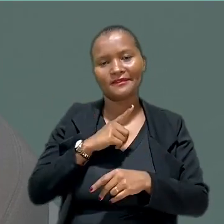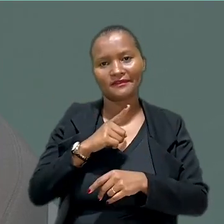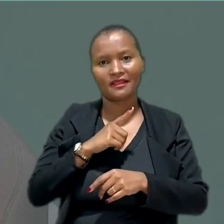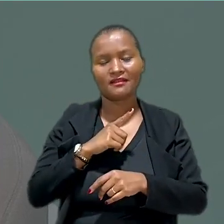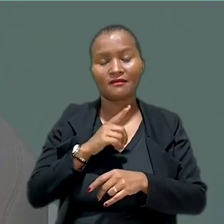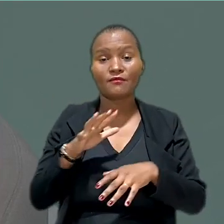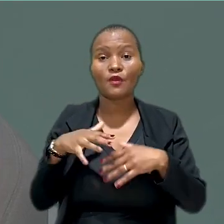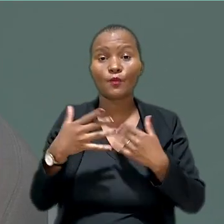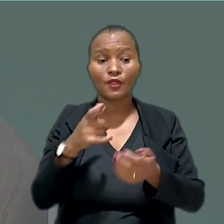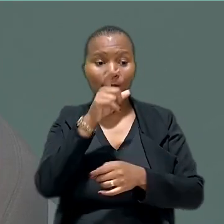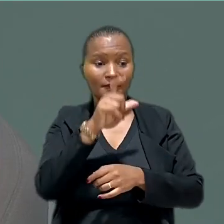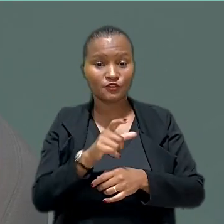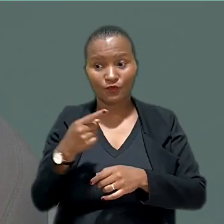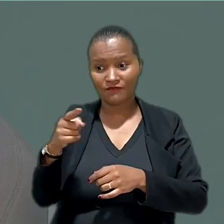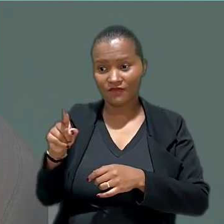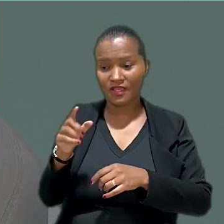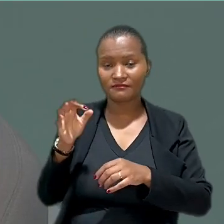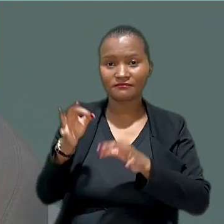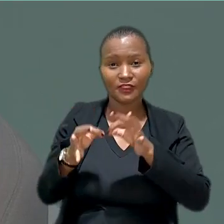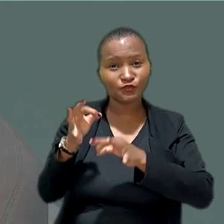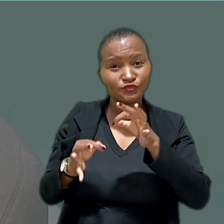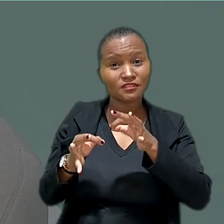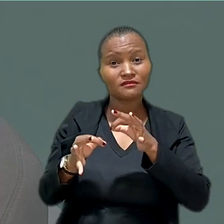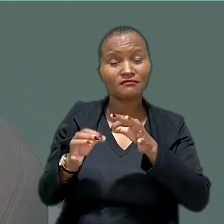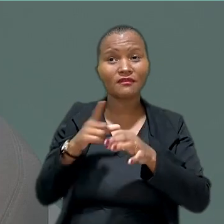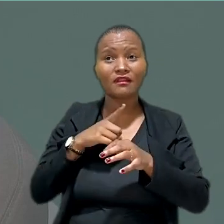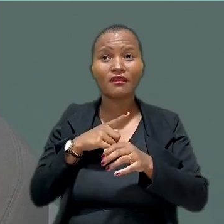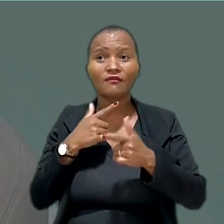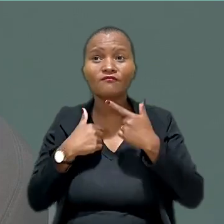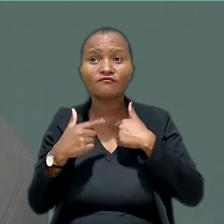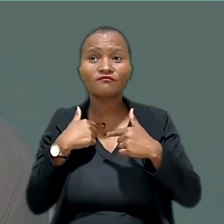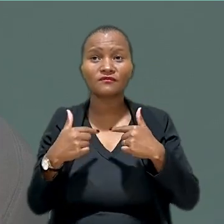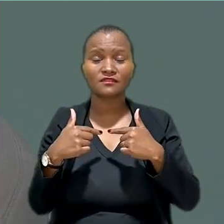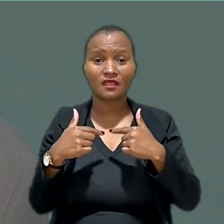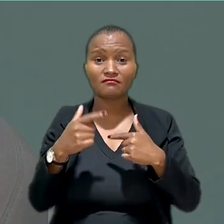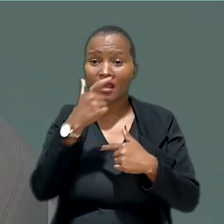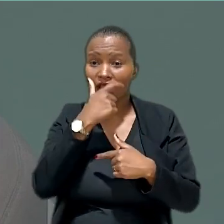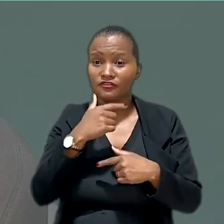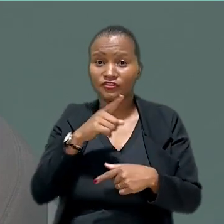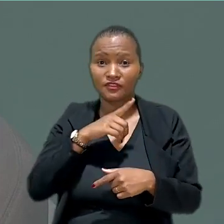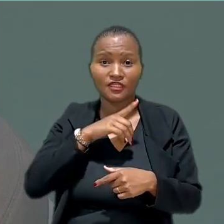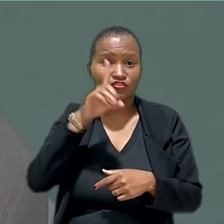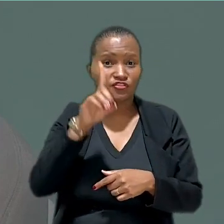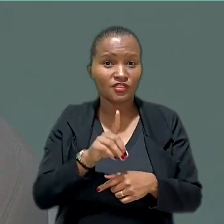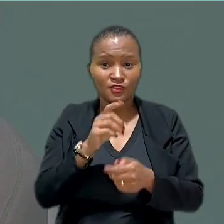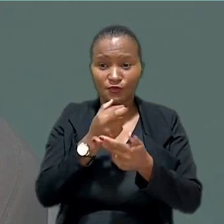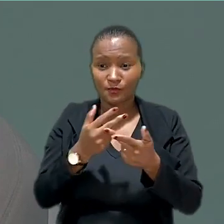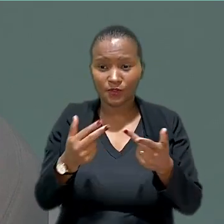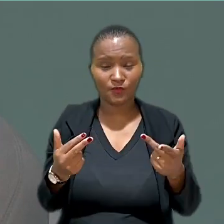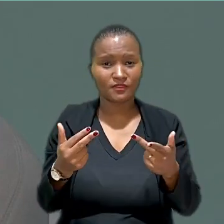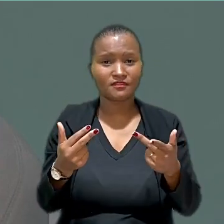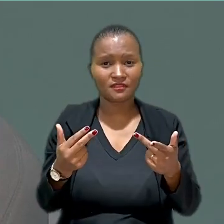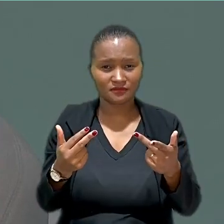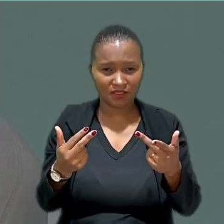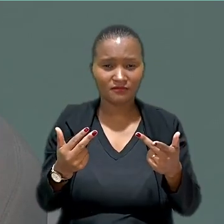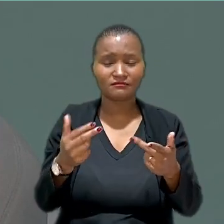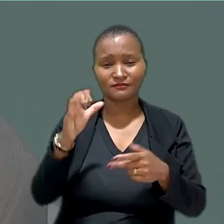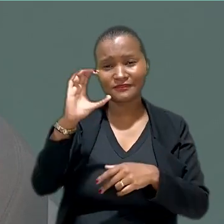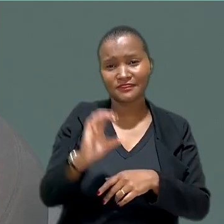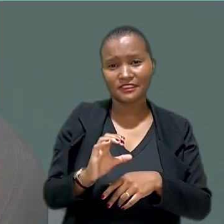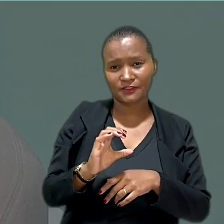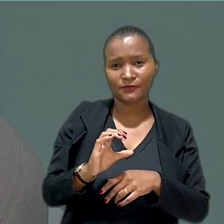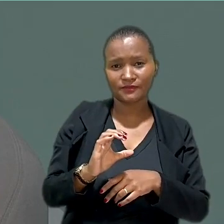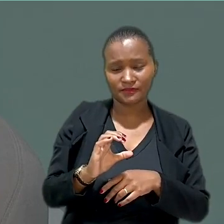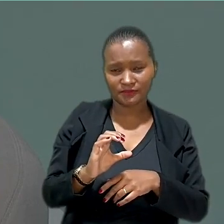alguém vai à justiça, a pessoa tem uma pretensão, ou seja, ela acha que tem direito a alguma coisa na sua avaliação enquanto